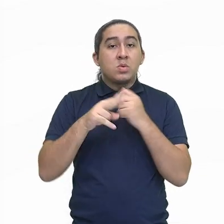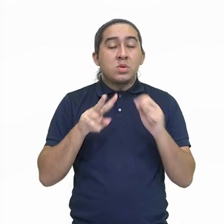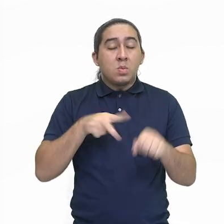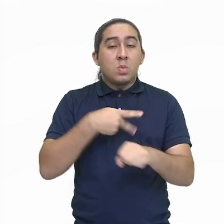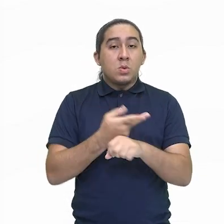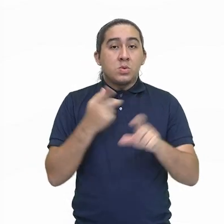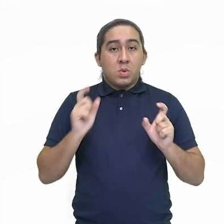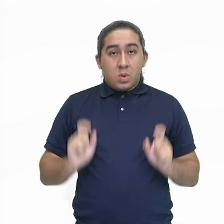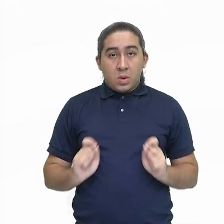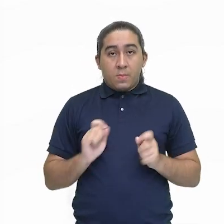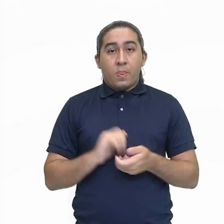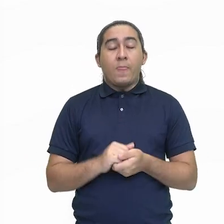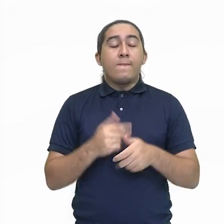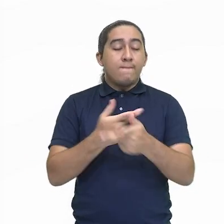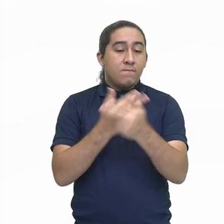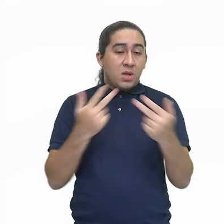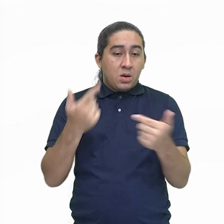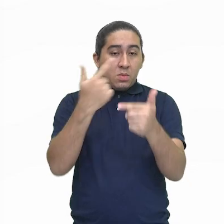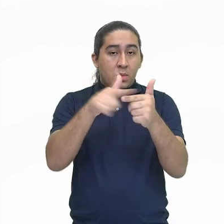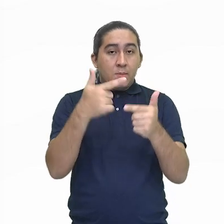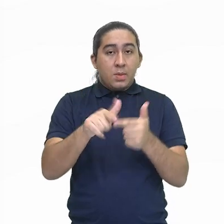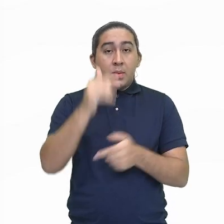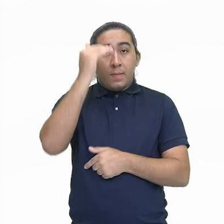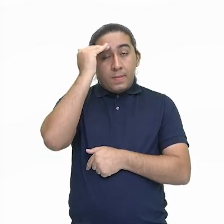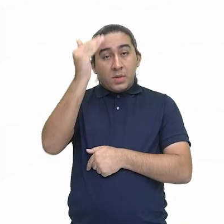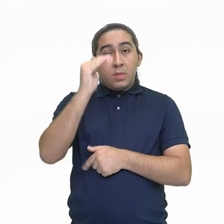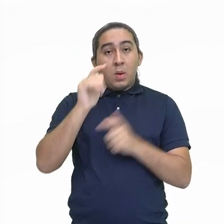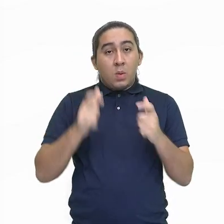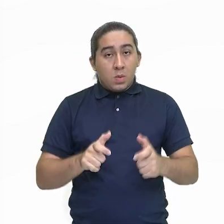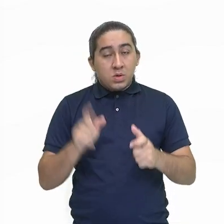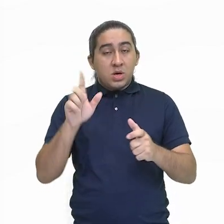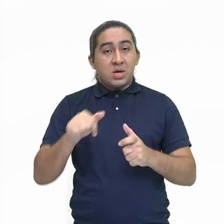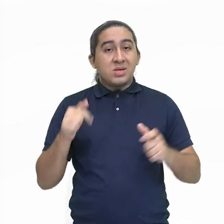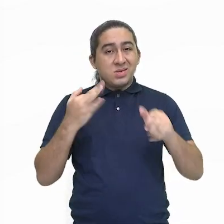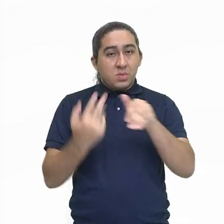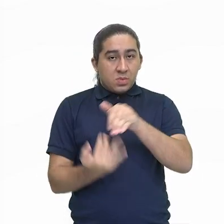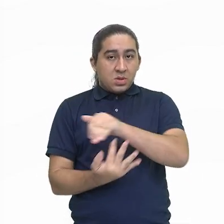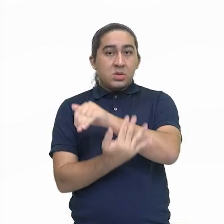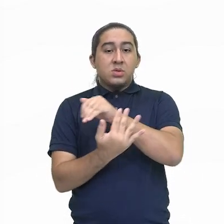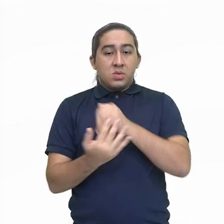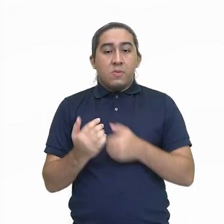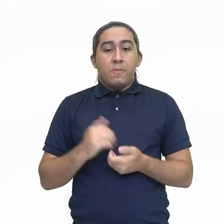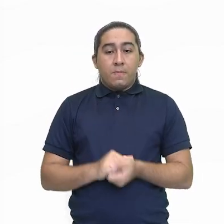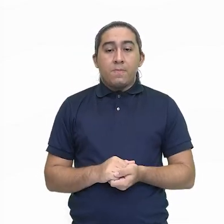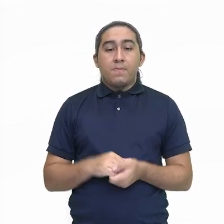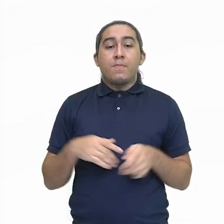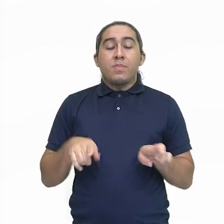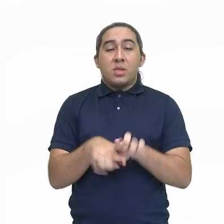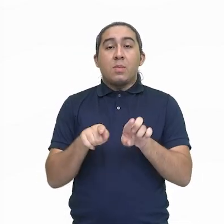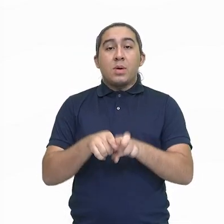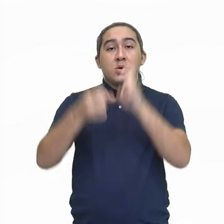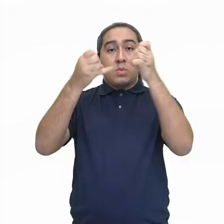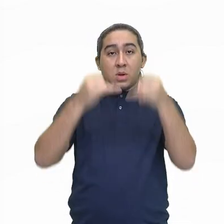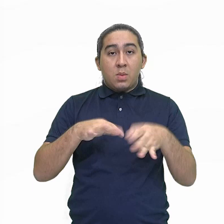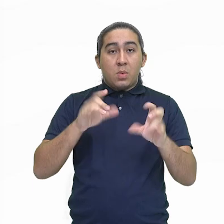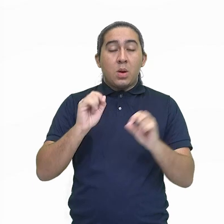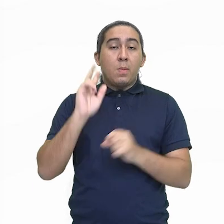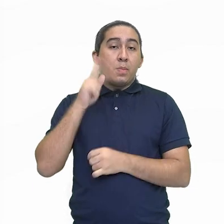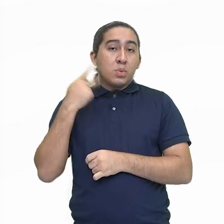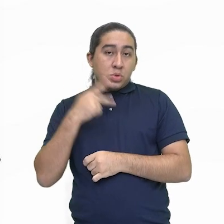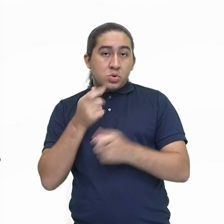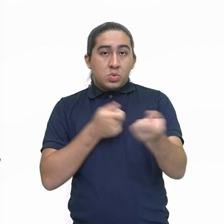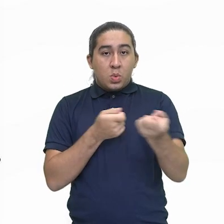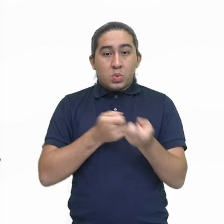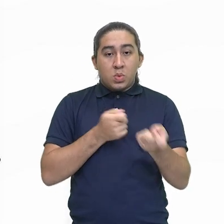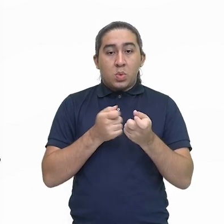ali diversos problemas, né? Principalmente para esses imigrantes. Falamos também sobre as políticas de